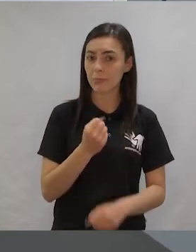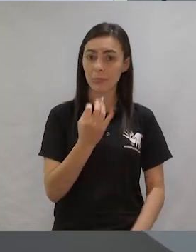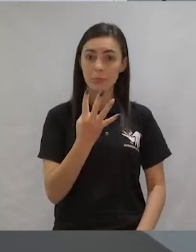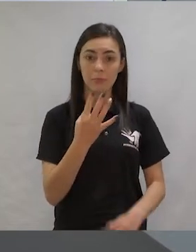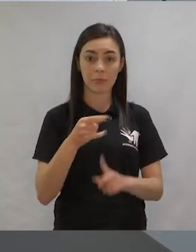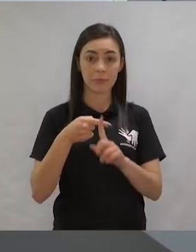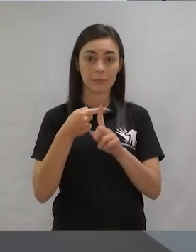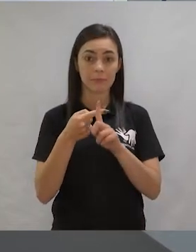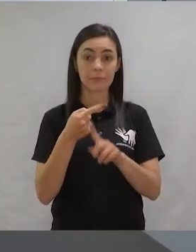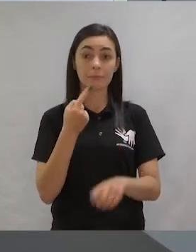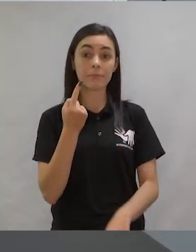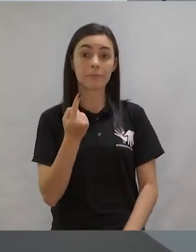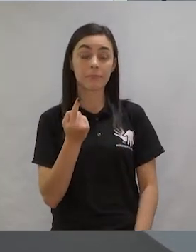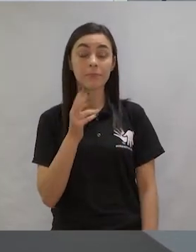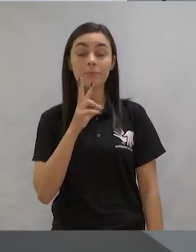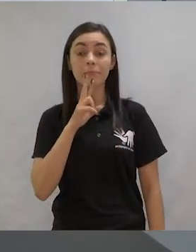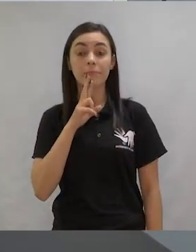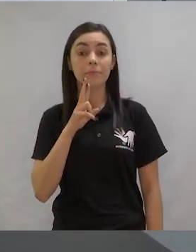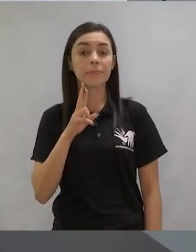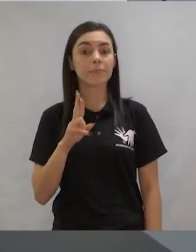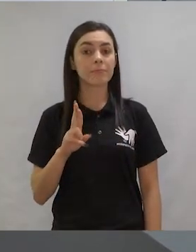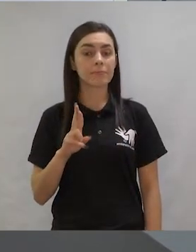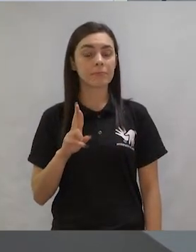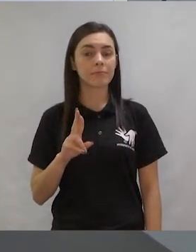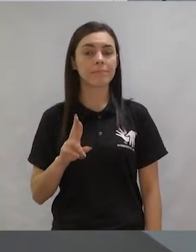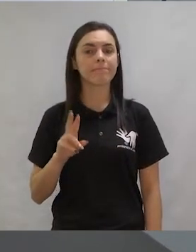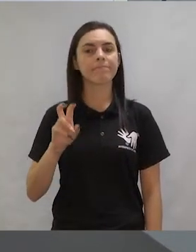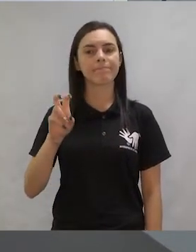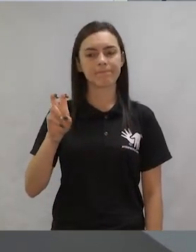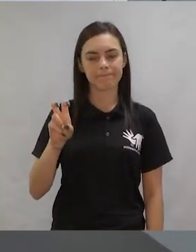4 mais 1 é igual a